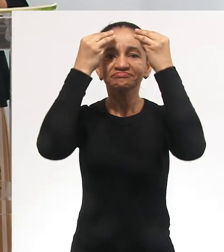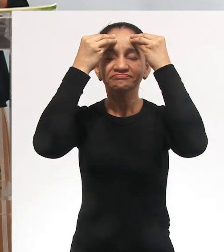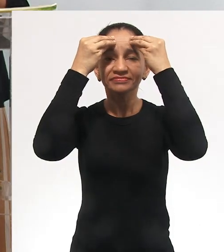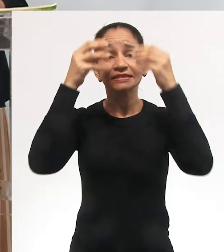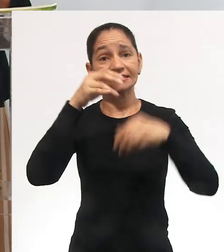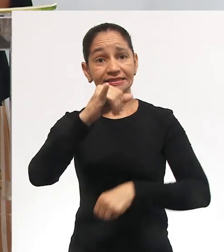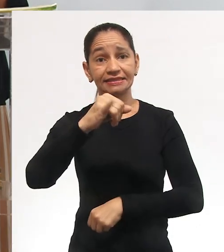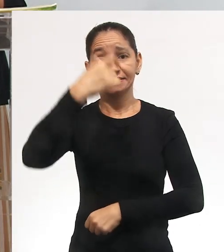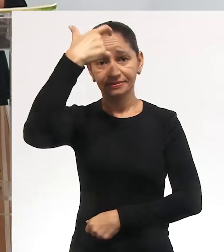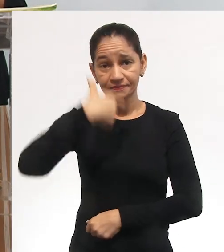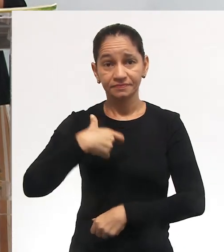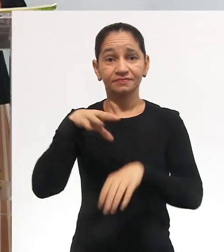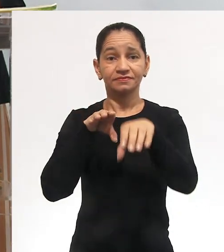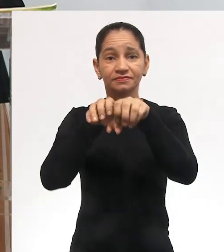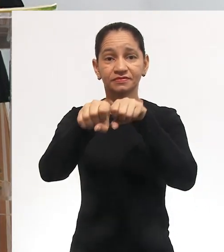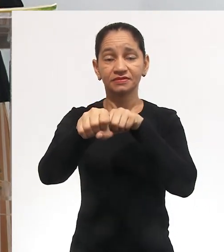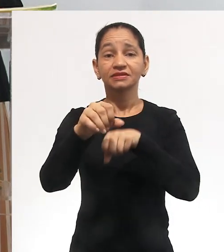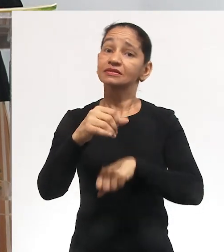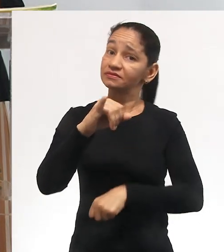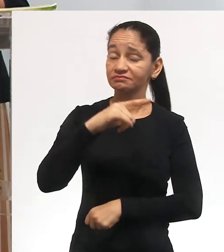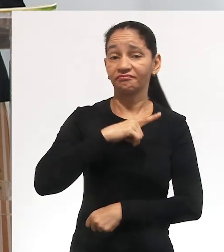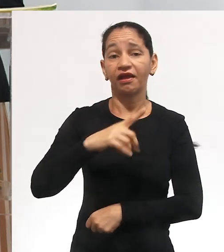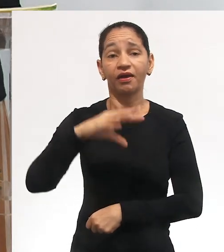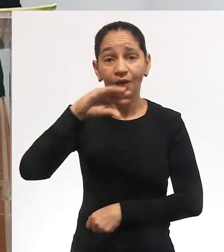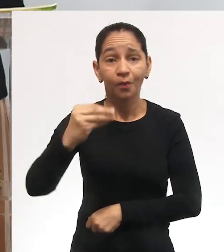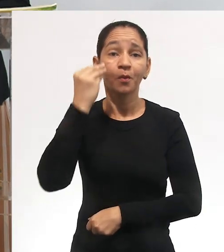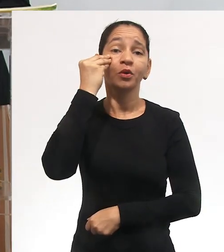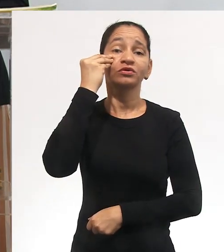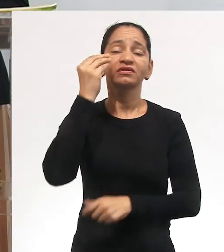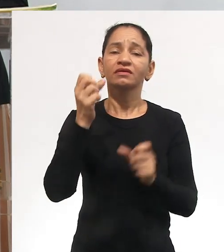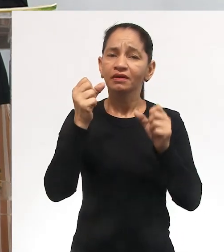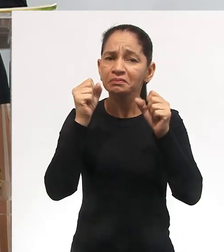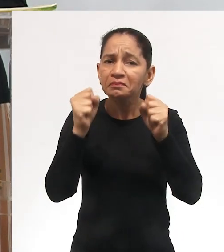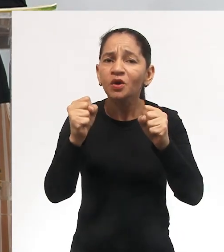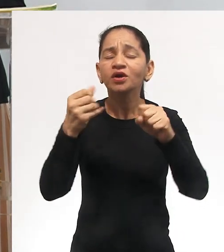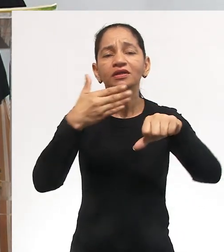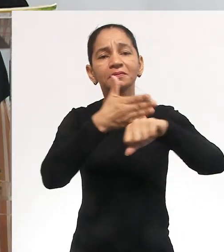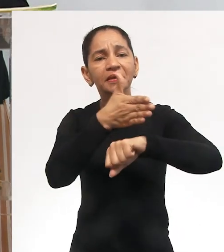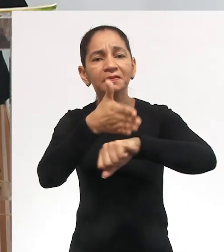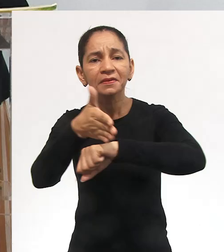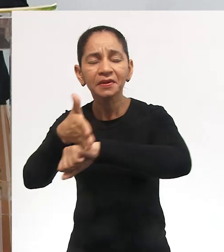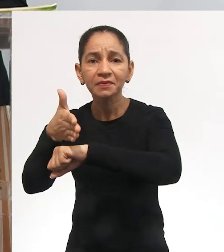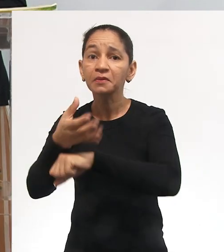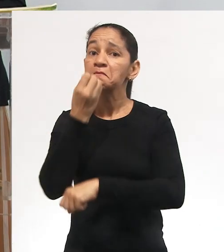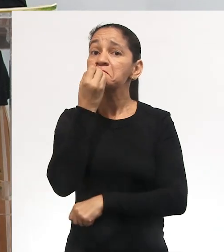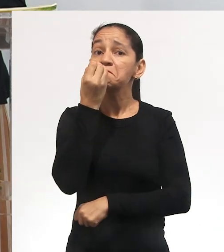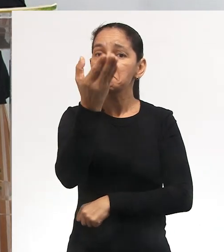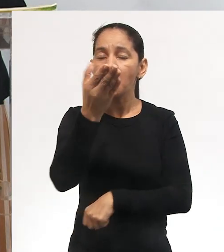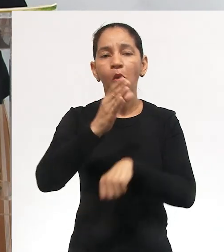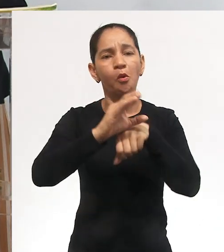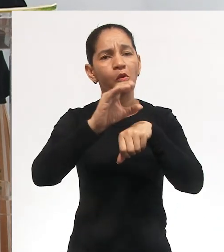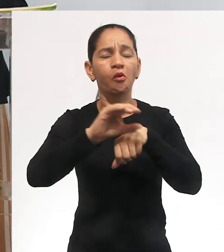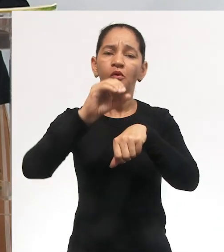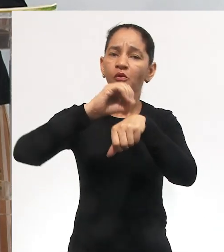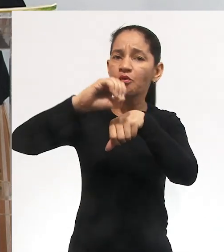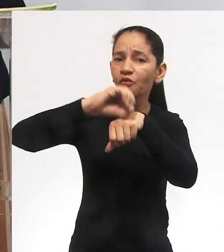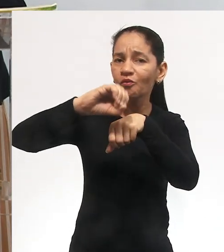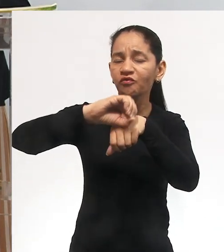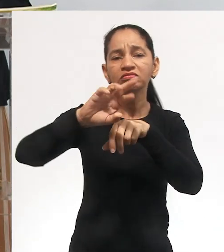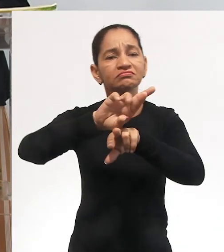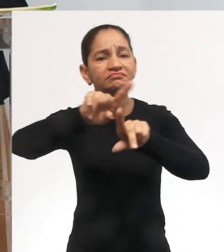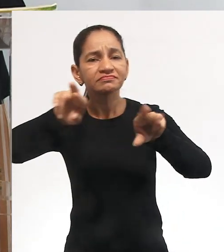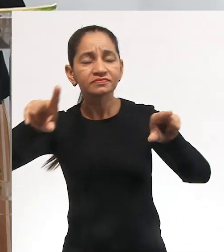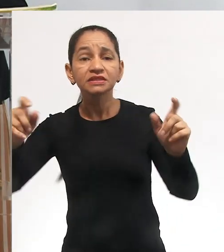Então, se nós tivéssemos nessa formação, se vocês tiverem a oportunidade de participar de uma formação, de